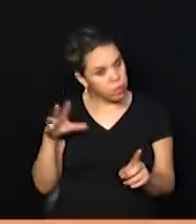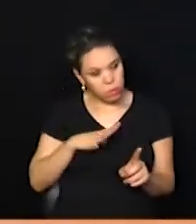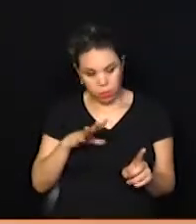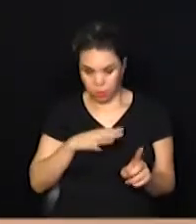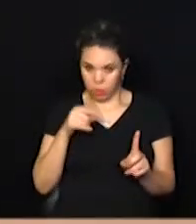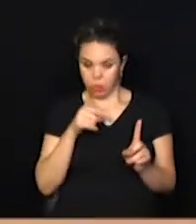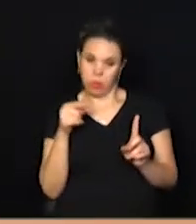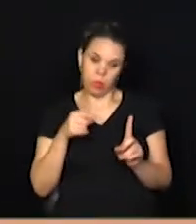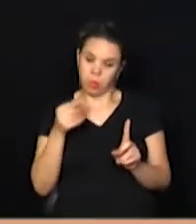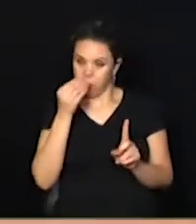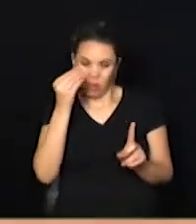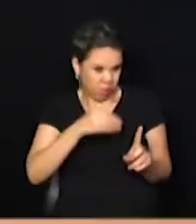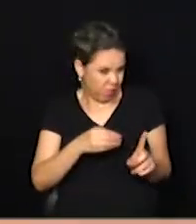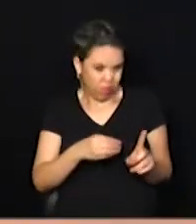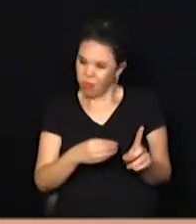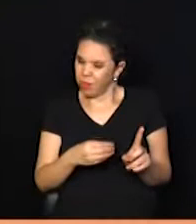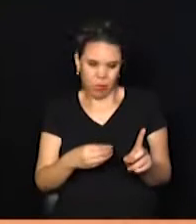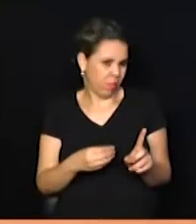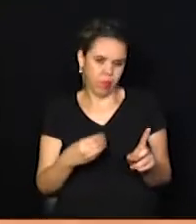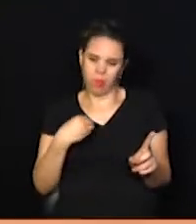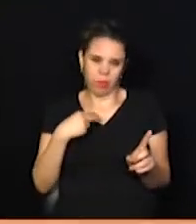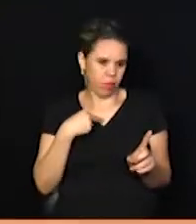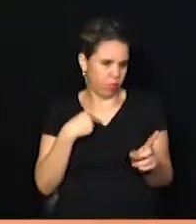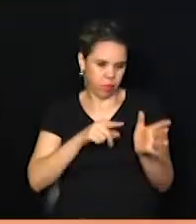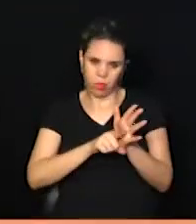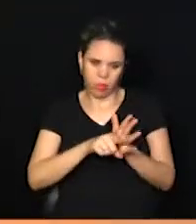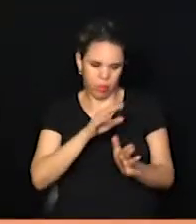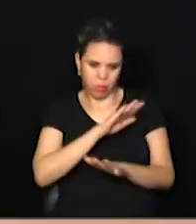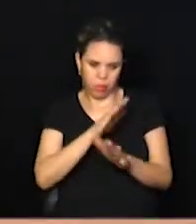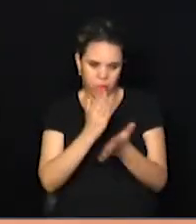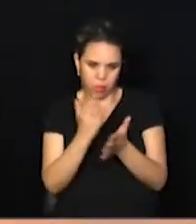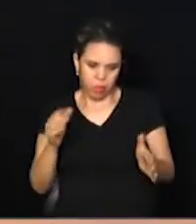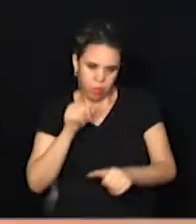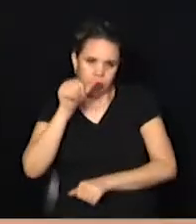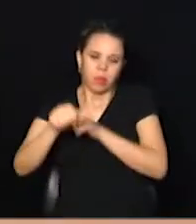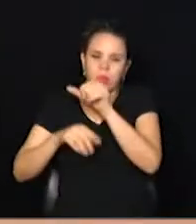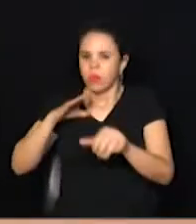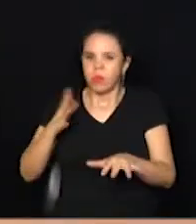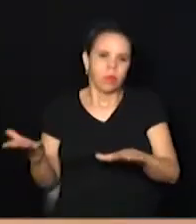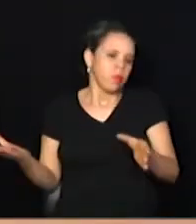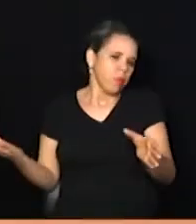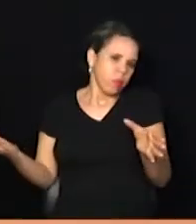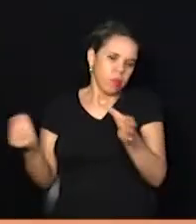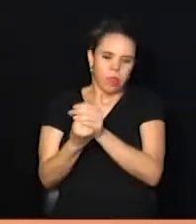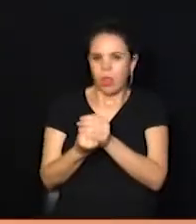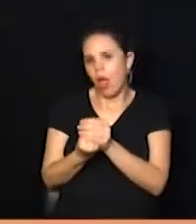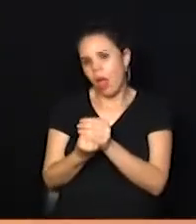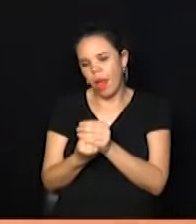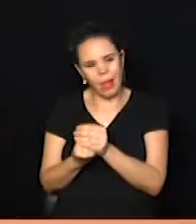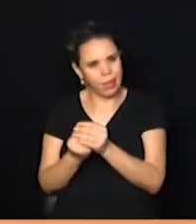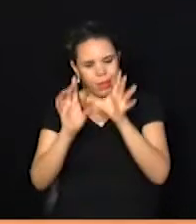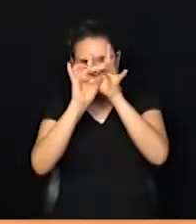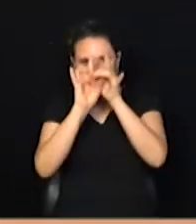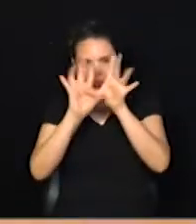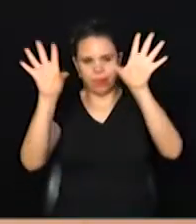cidade que, inegavelmente, para torná-la uma cidade mais inclusiva,